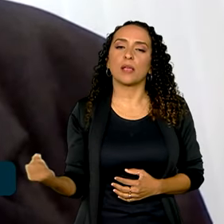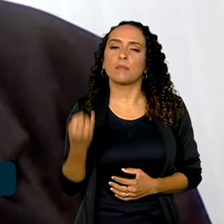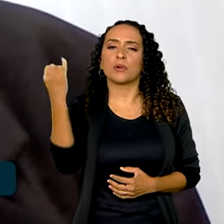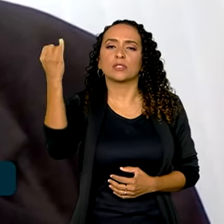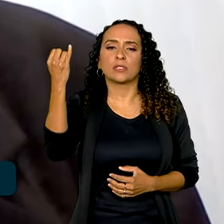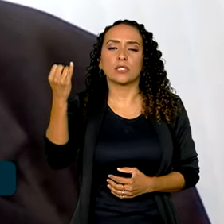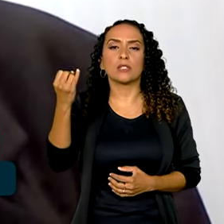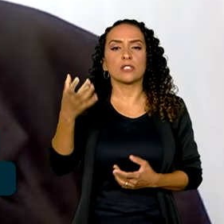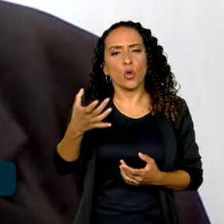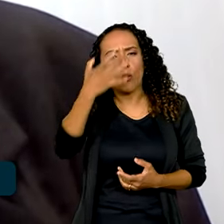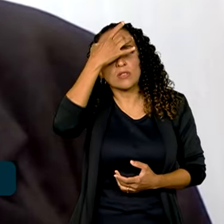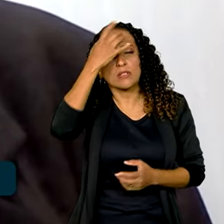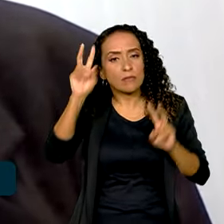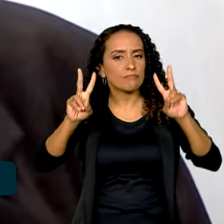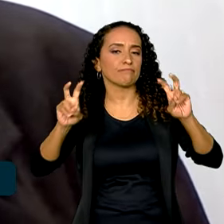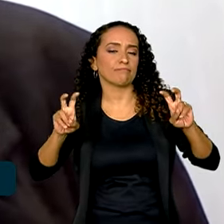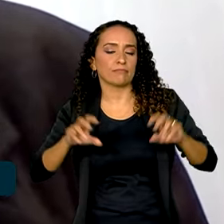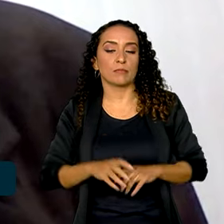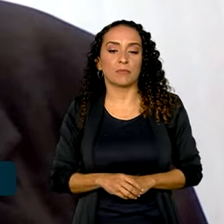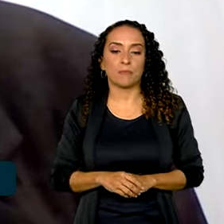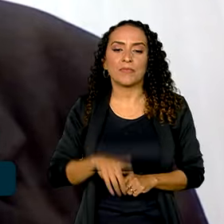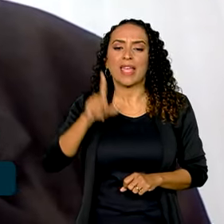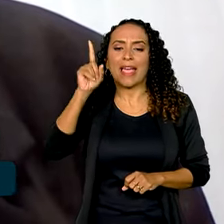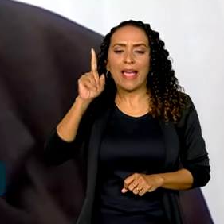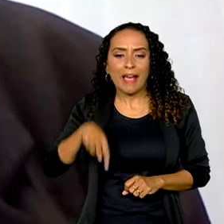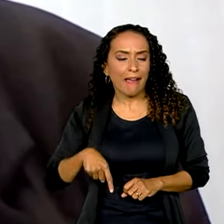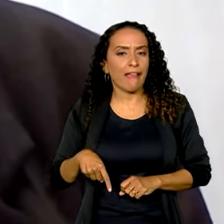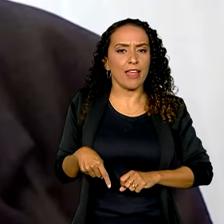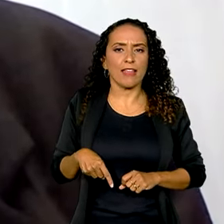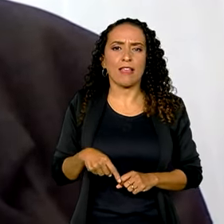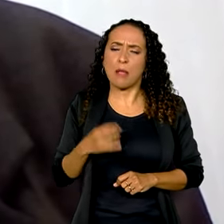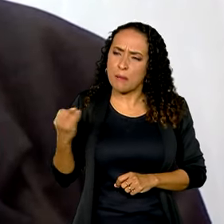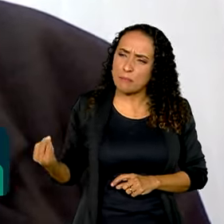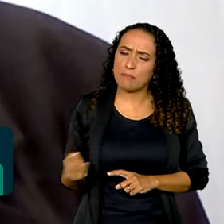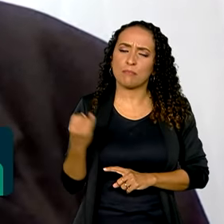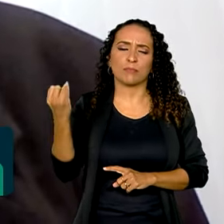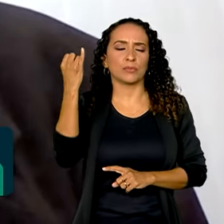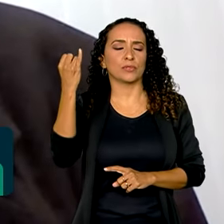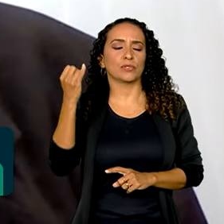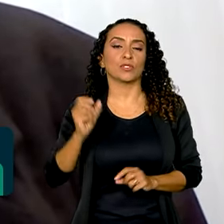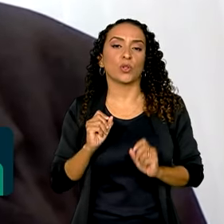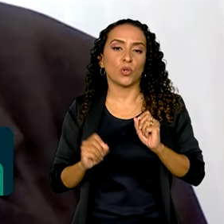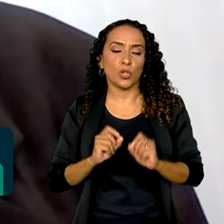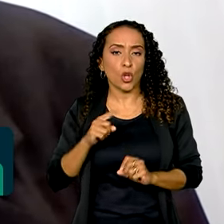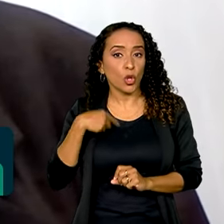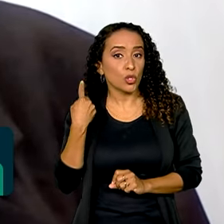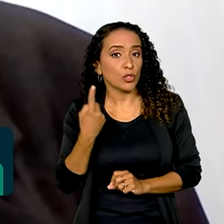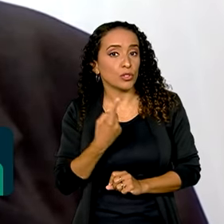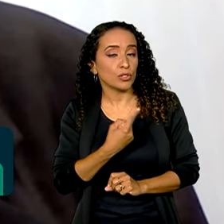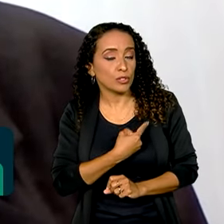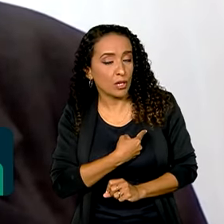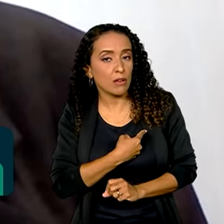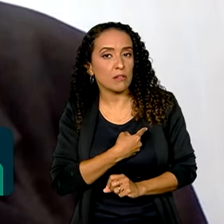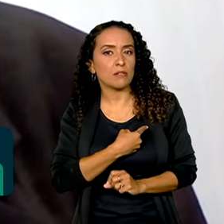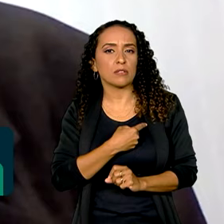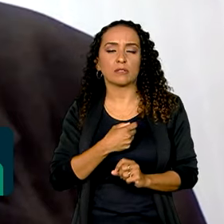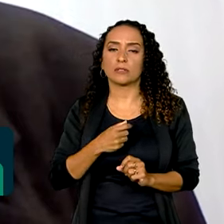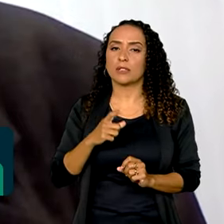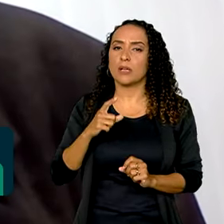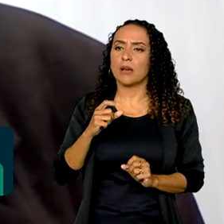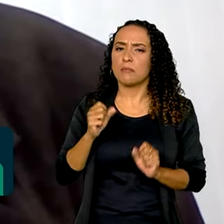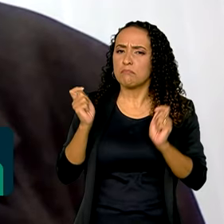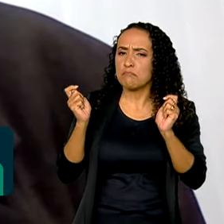conscientização sobre o tema é absolutamente fundamental que nós possamos